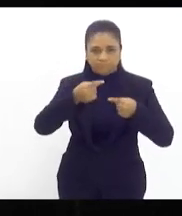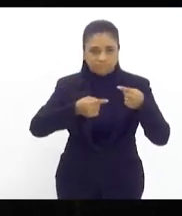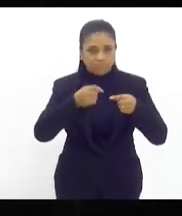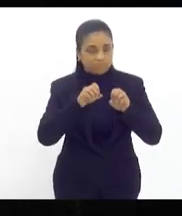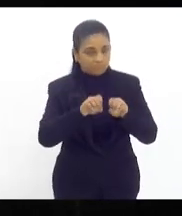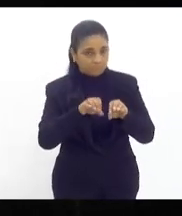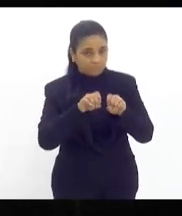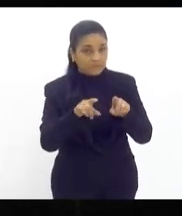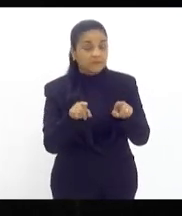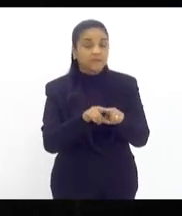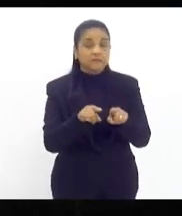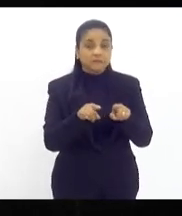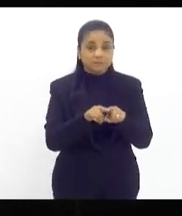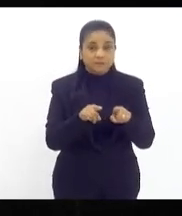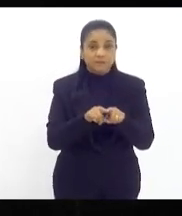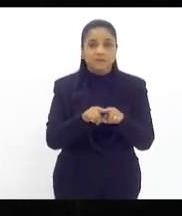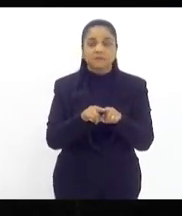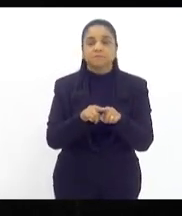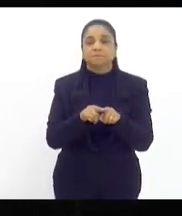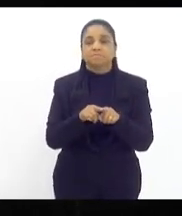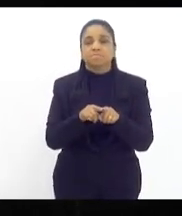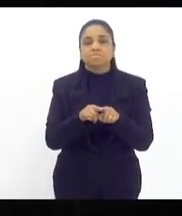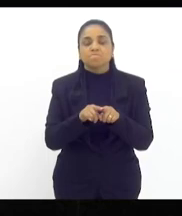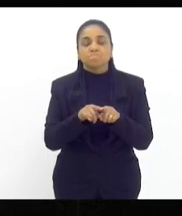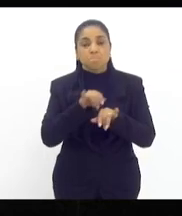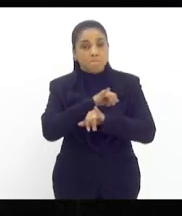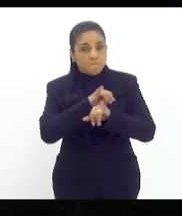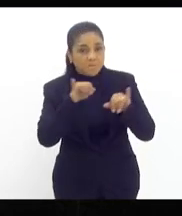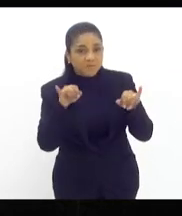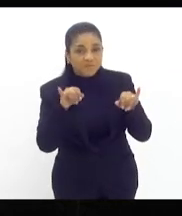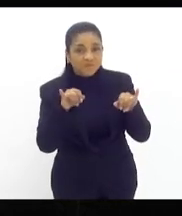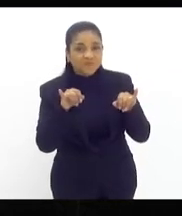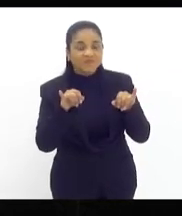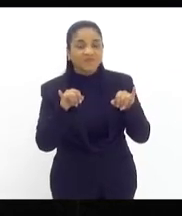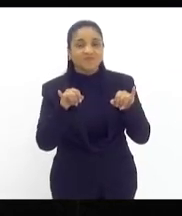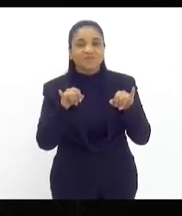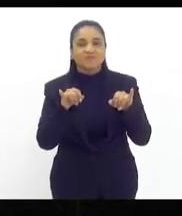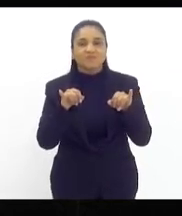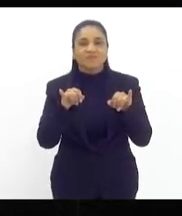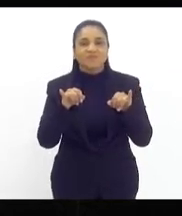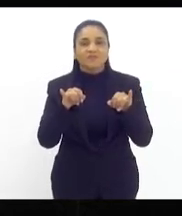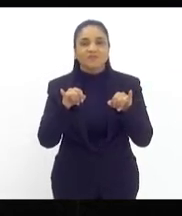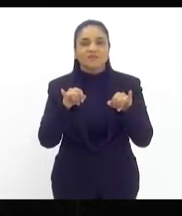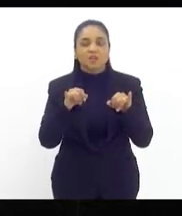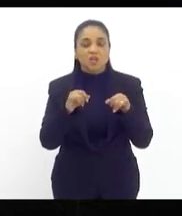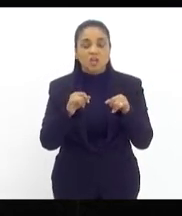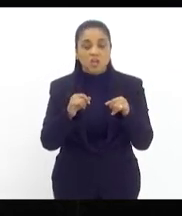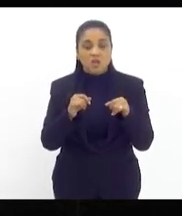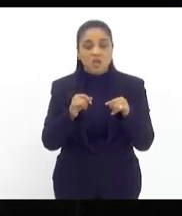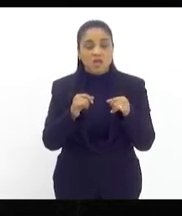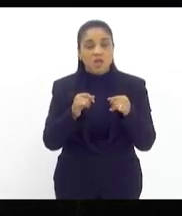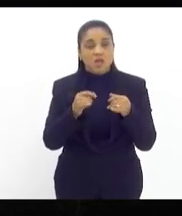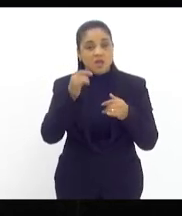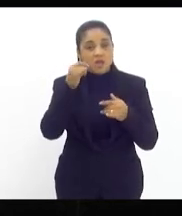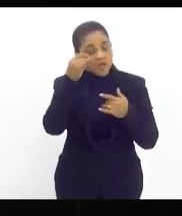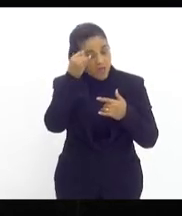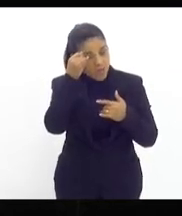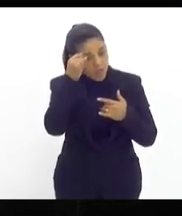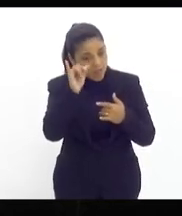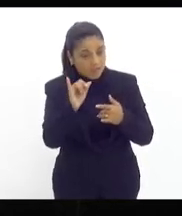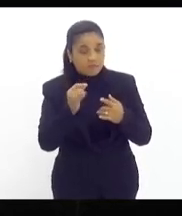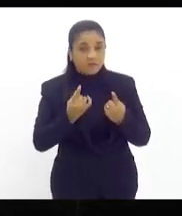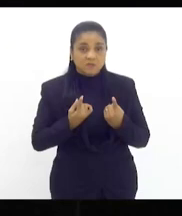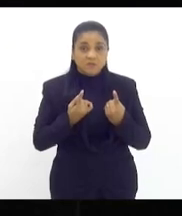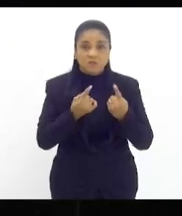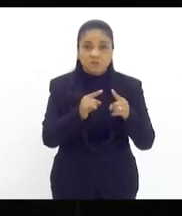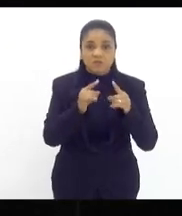precisa também dizer que combater violência nas escolas a gente combater o